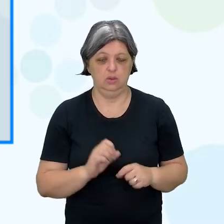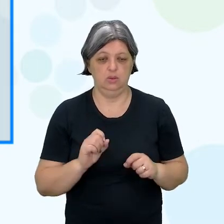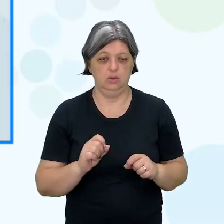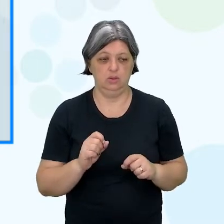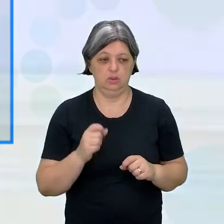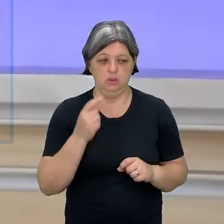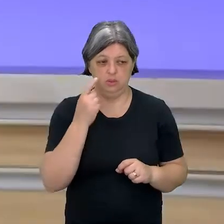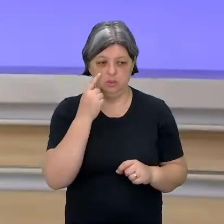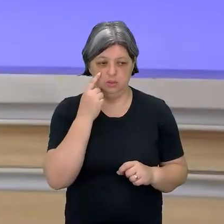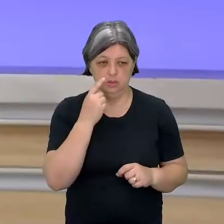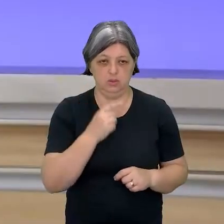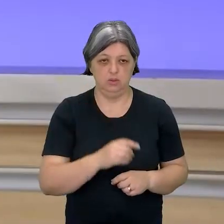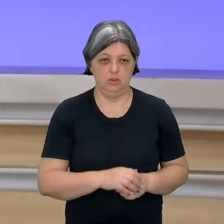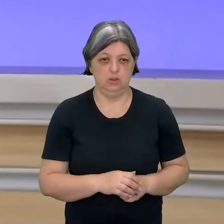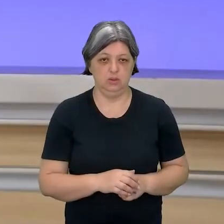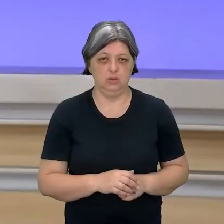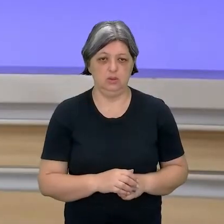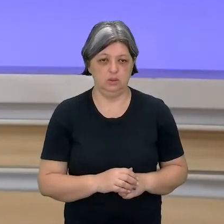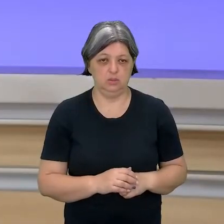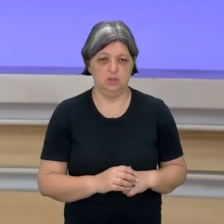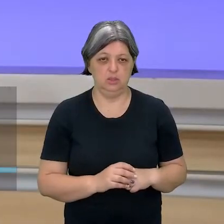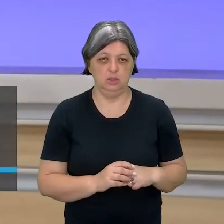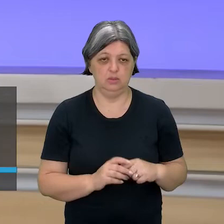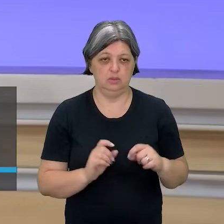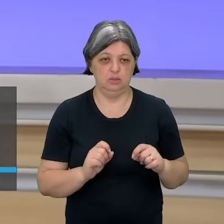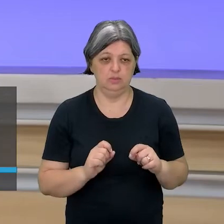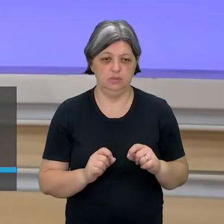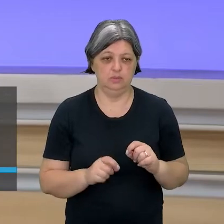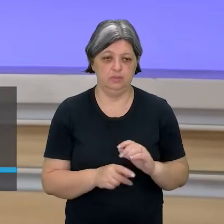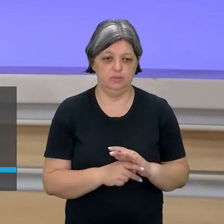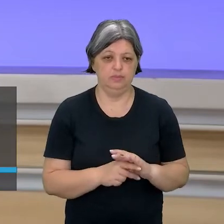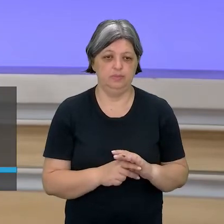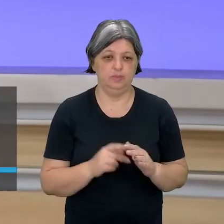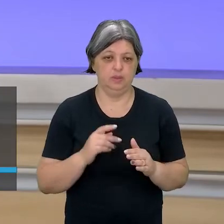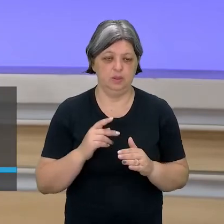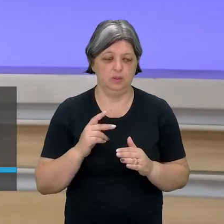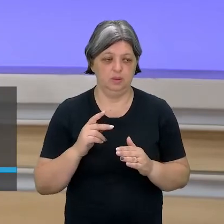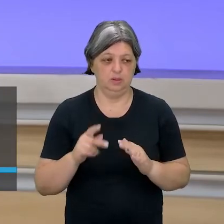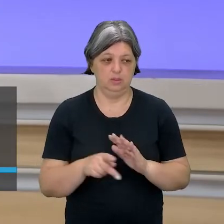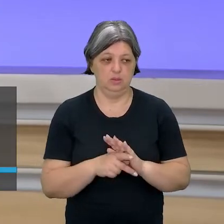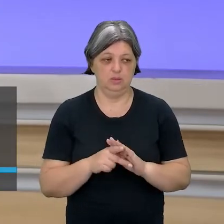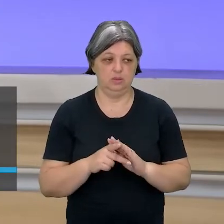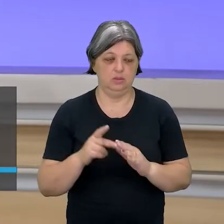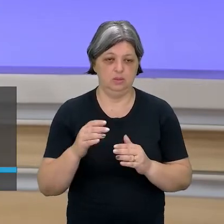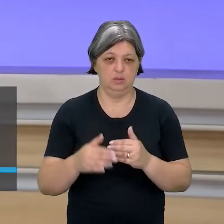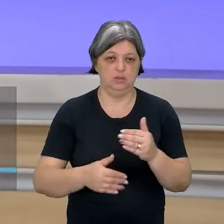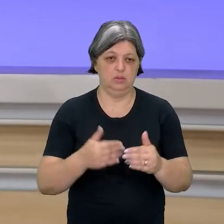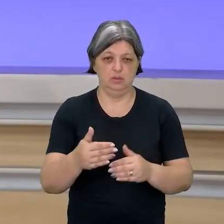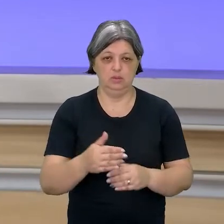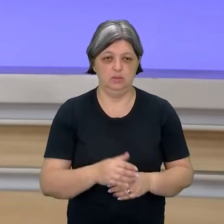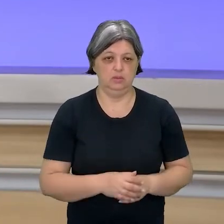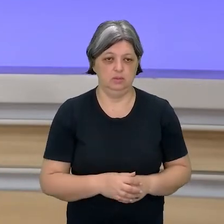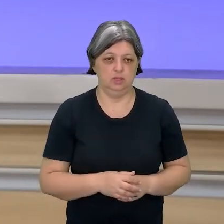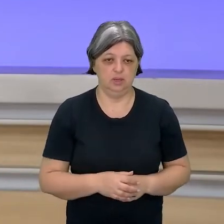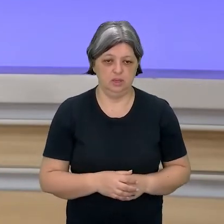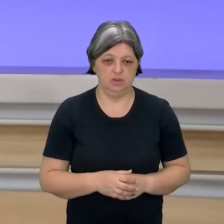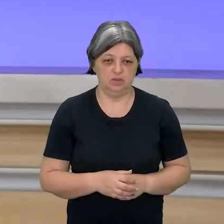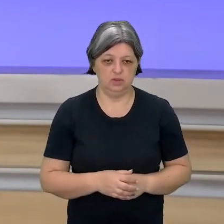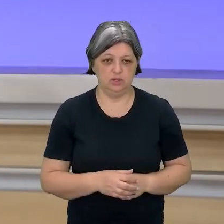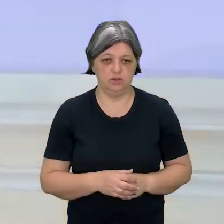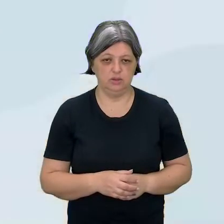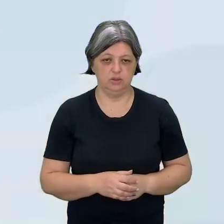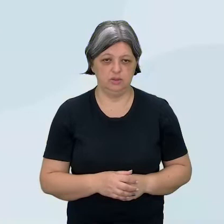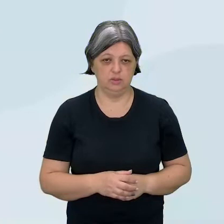comunidades e outros indivíduos consigam se restabelecer na sequência. Então a gente colocou um exemplo dos líquens, né? Quando